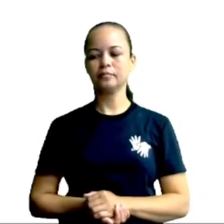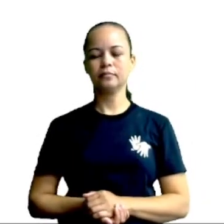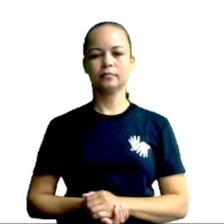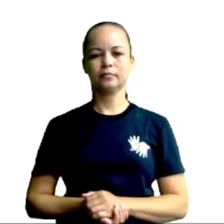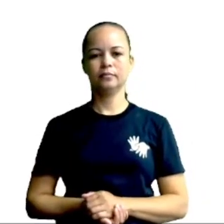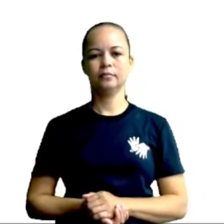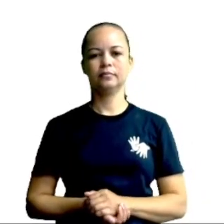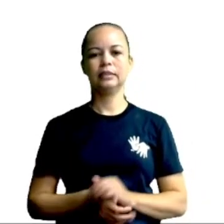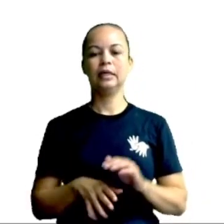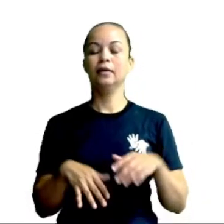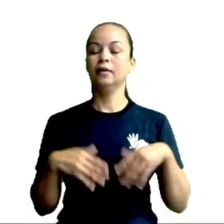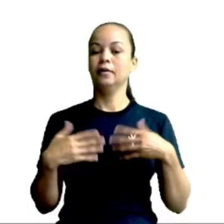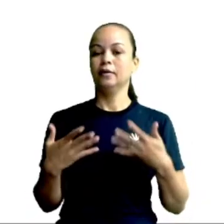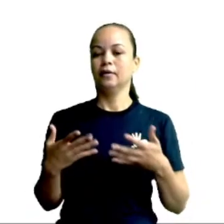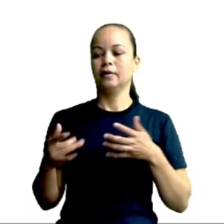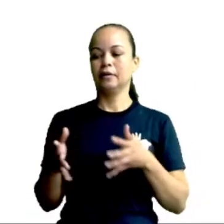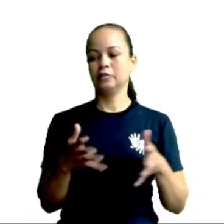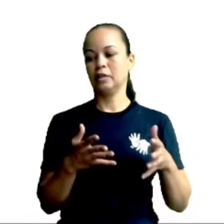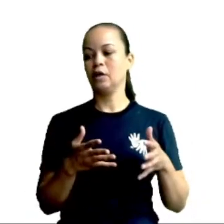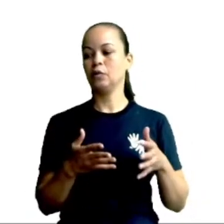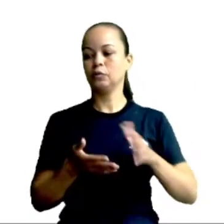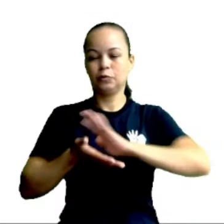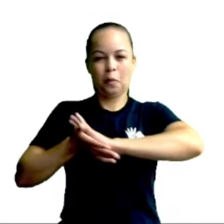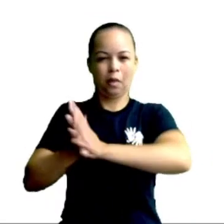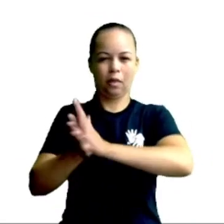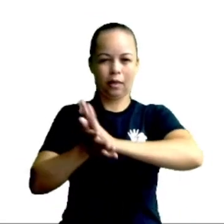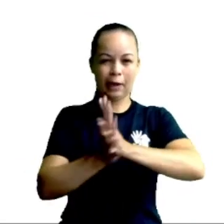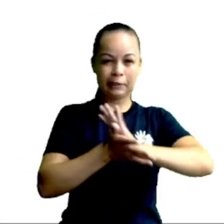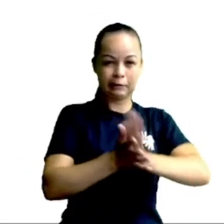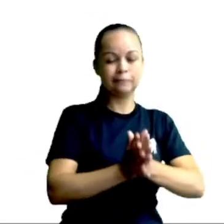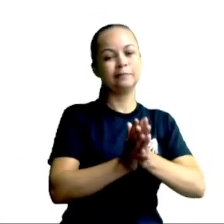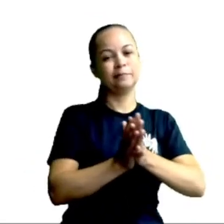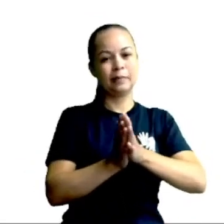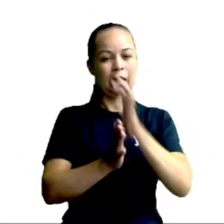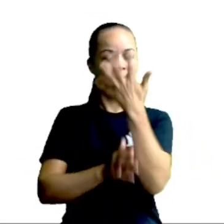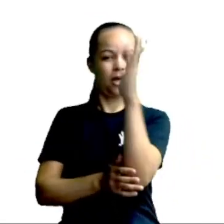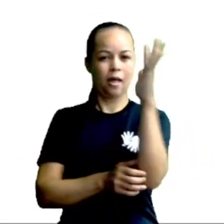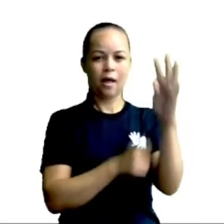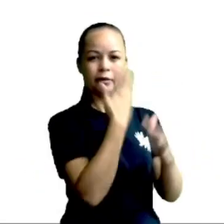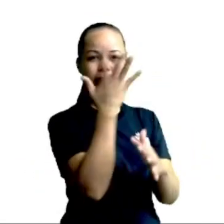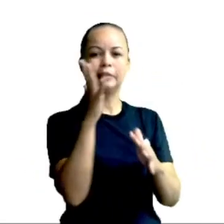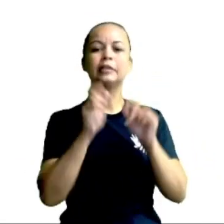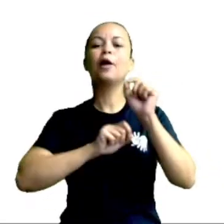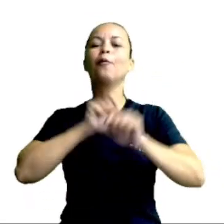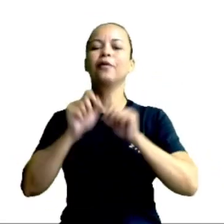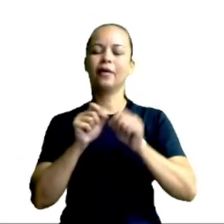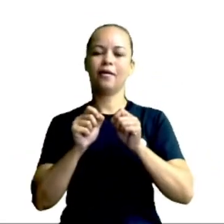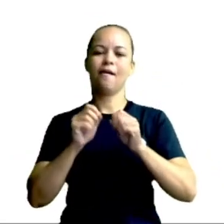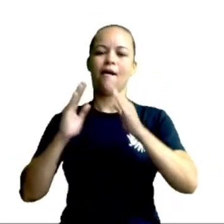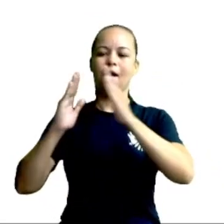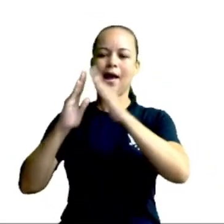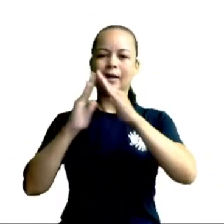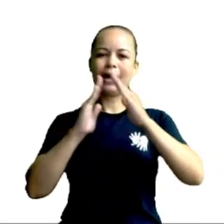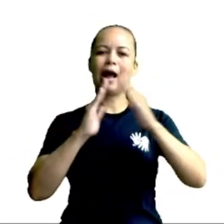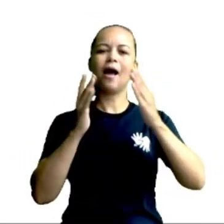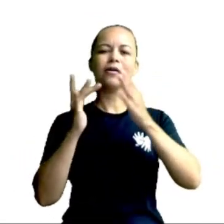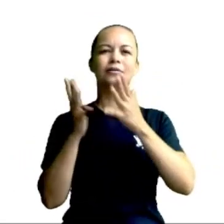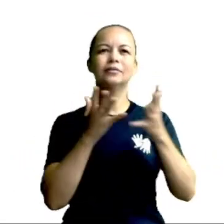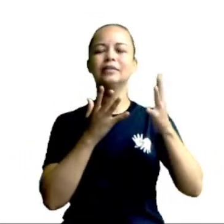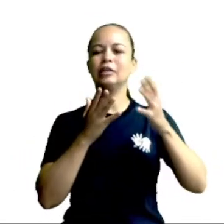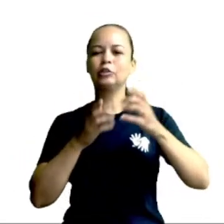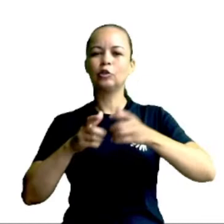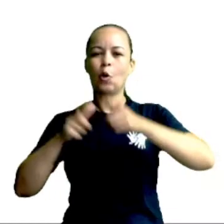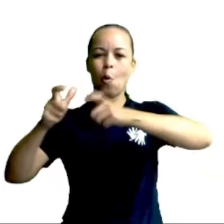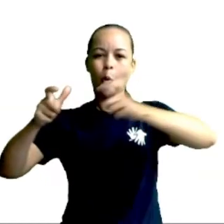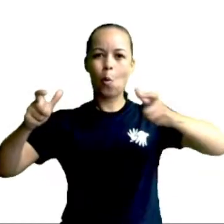E aí essa questão do desmatamento, né, indiscriminado, né, que é essa questão de construções de casa, exploração de